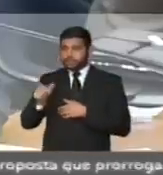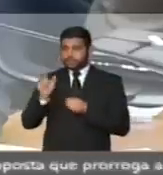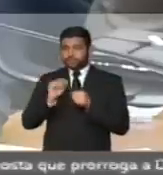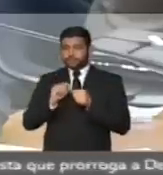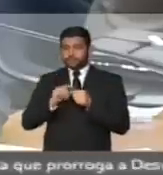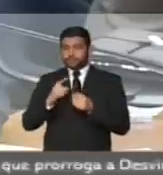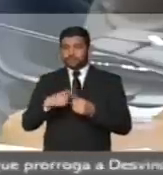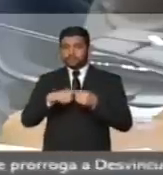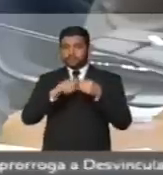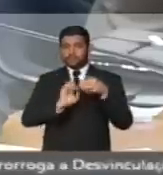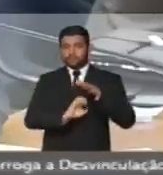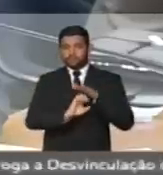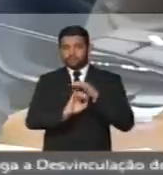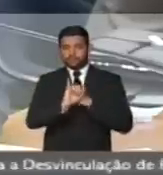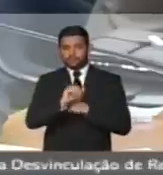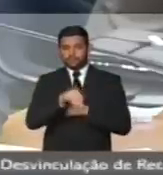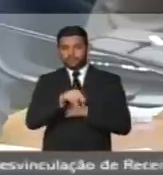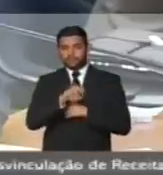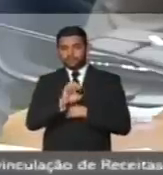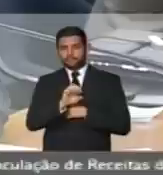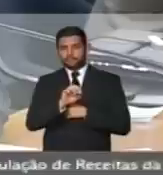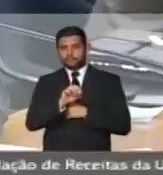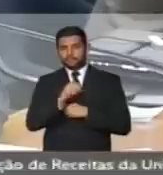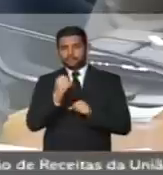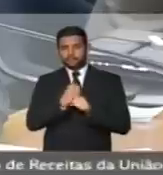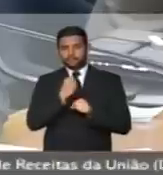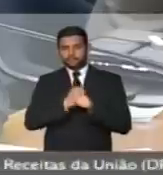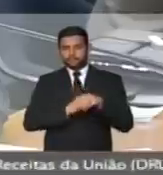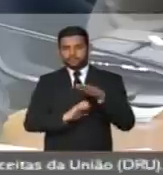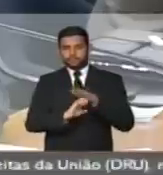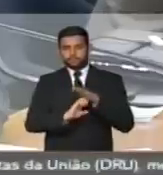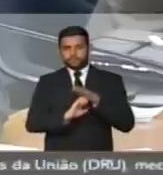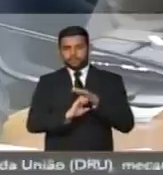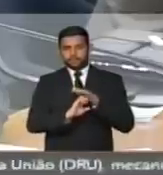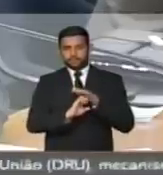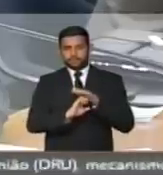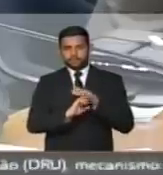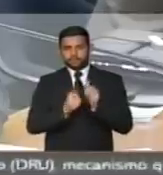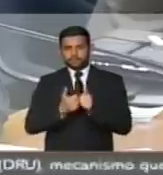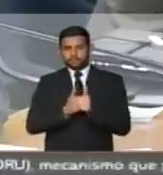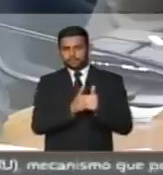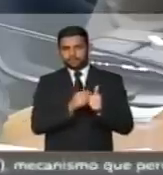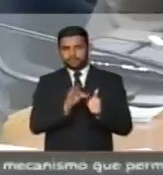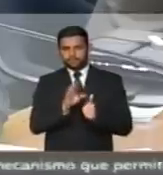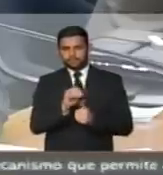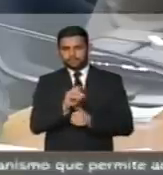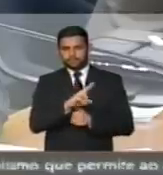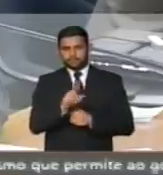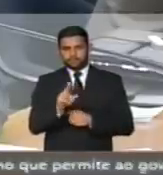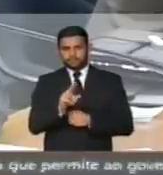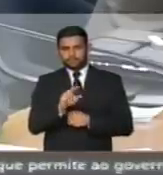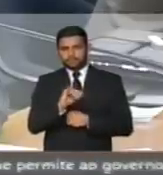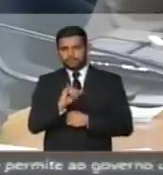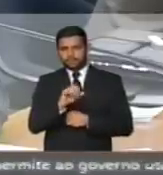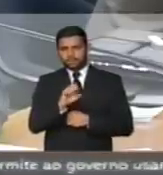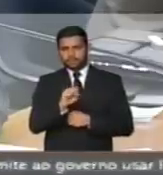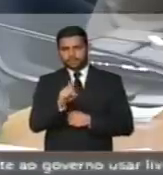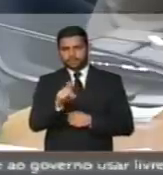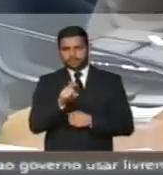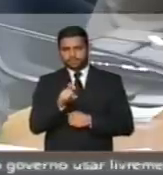uma parceria com a empresa IBM para a construção de uma empresa de semicondutores denominada